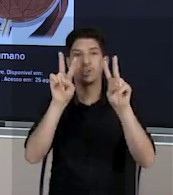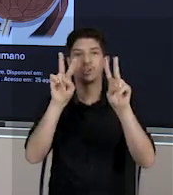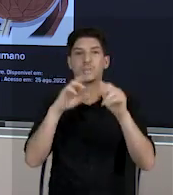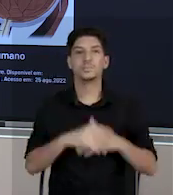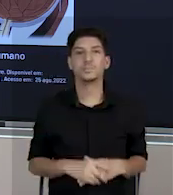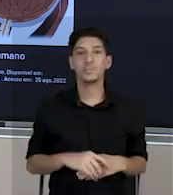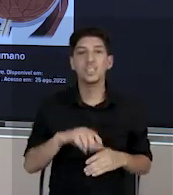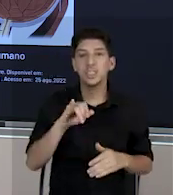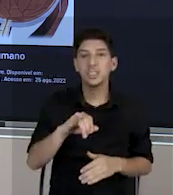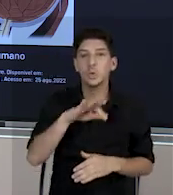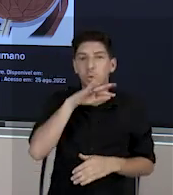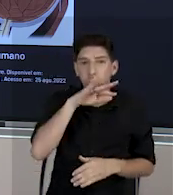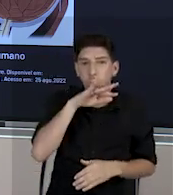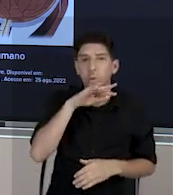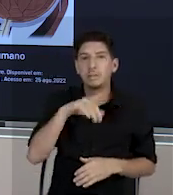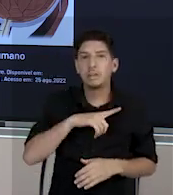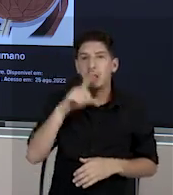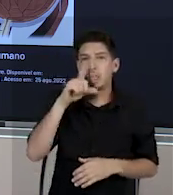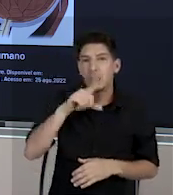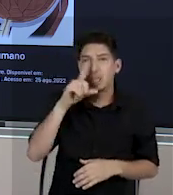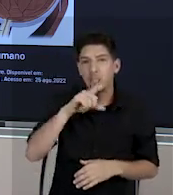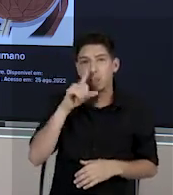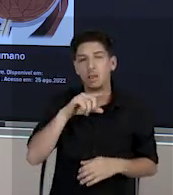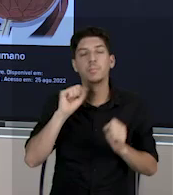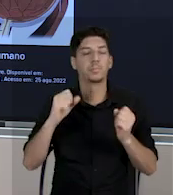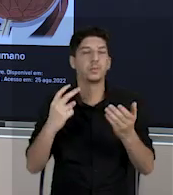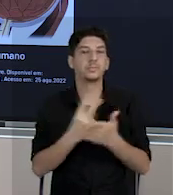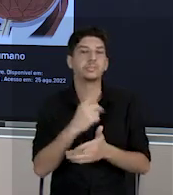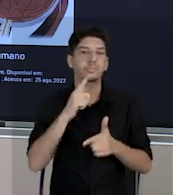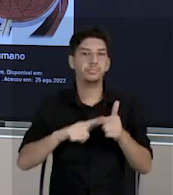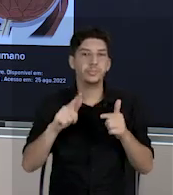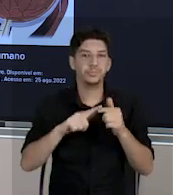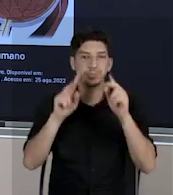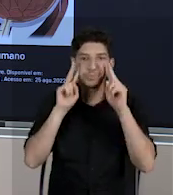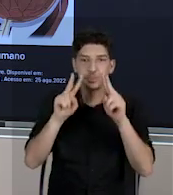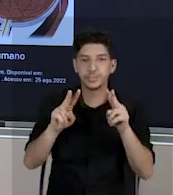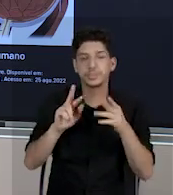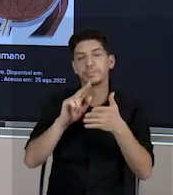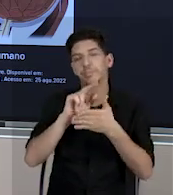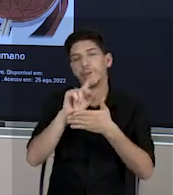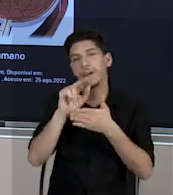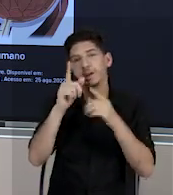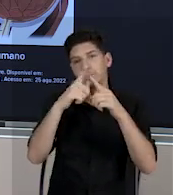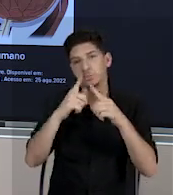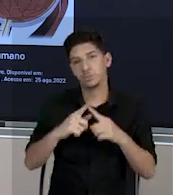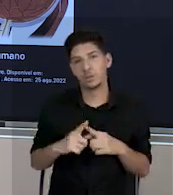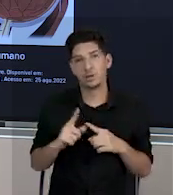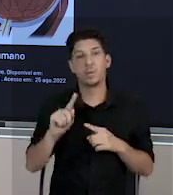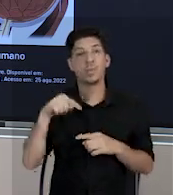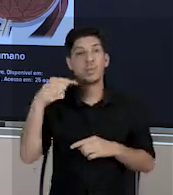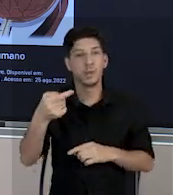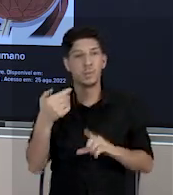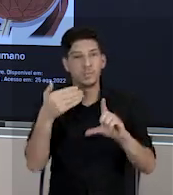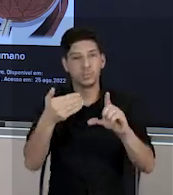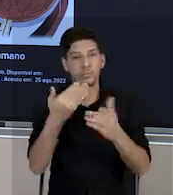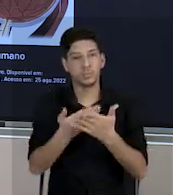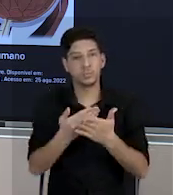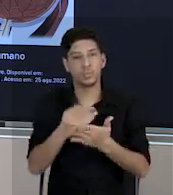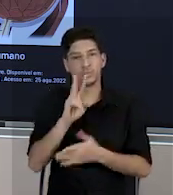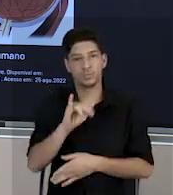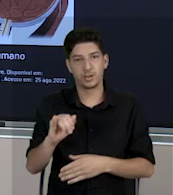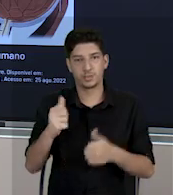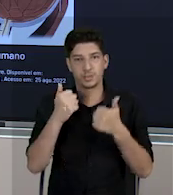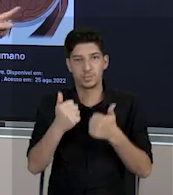funcionamento dessas duas estruturas pode gerar problemas aí de visão de vários graus distintos que a gente vai ver na próxima aula ainda.